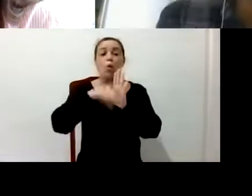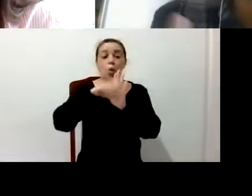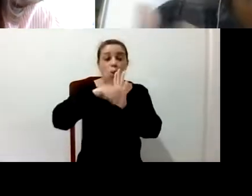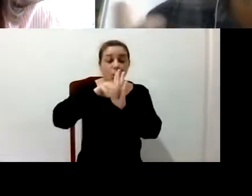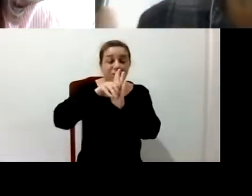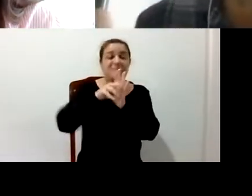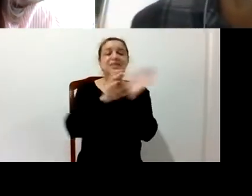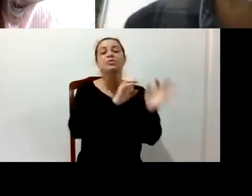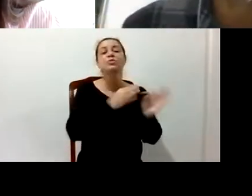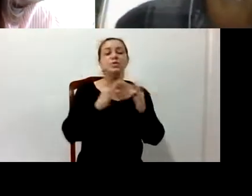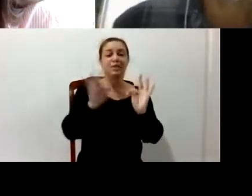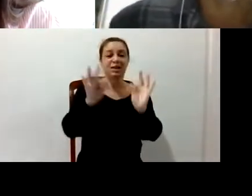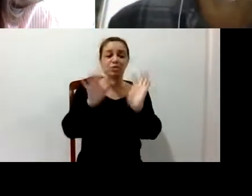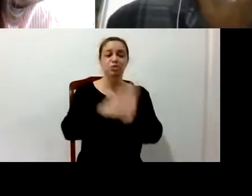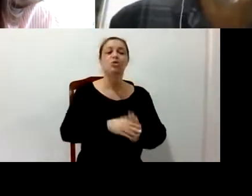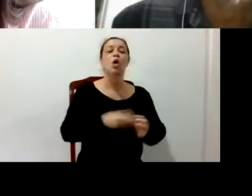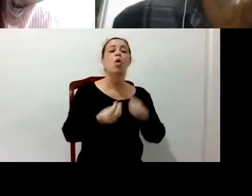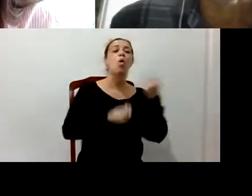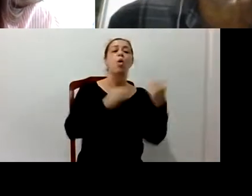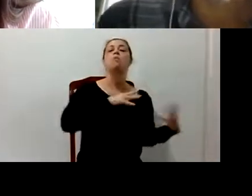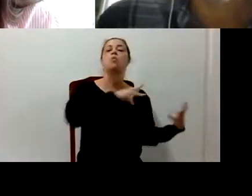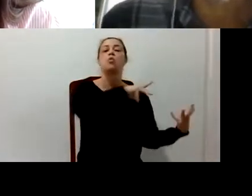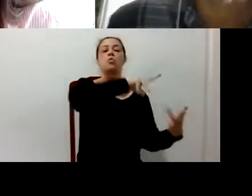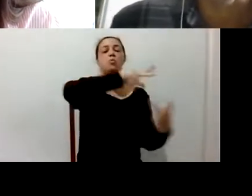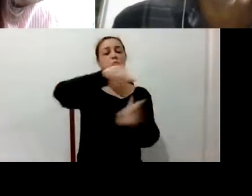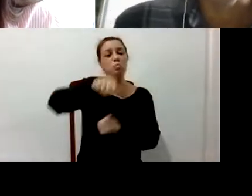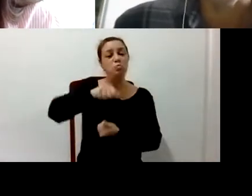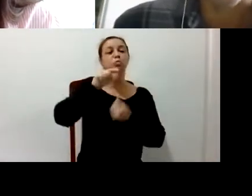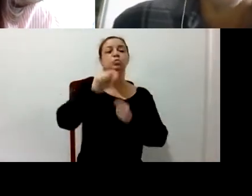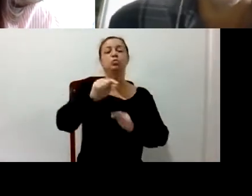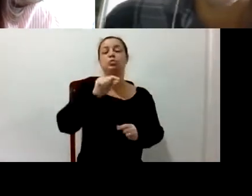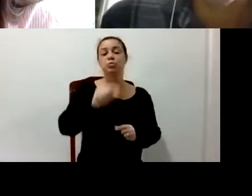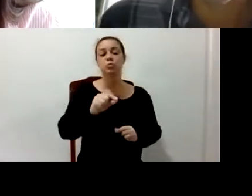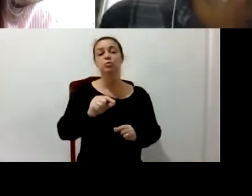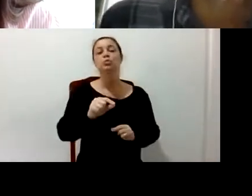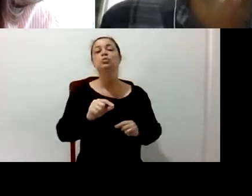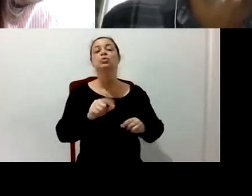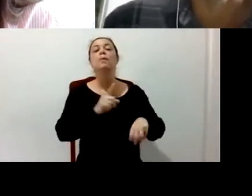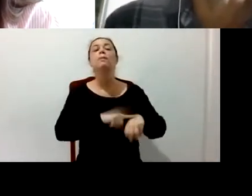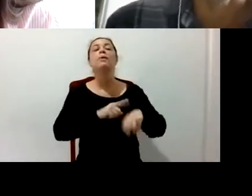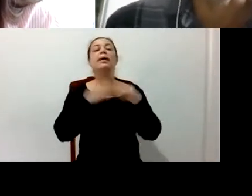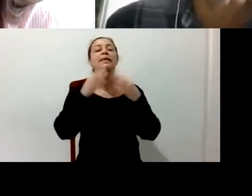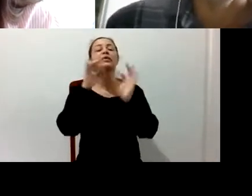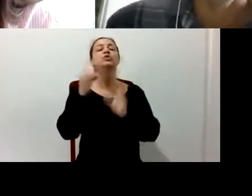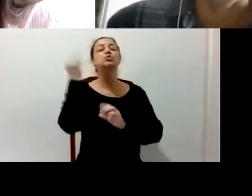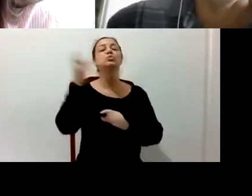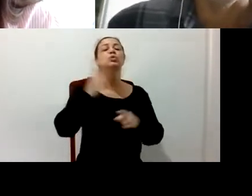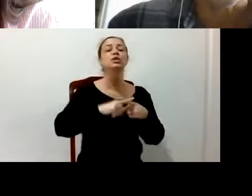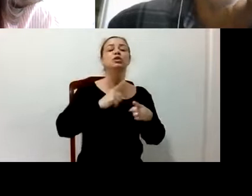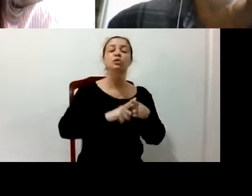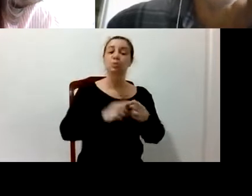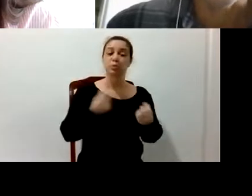Ele discute o mundo cibernético, discute para que serve a tecnologia, a quem ela está a